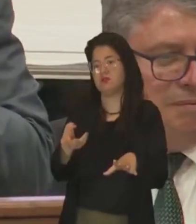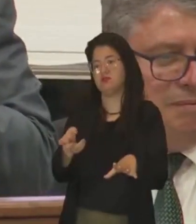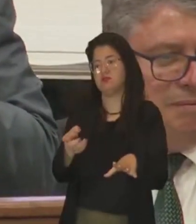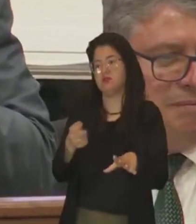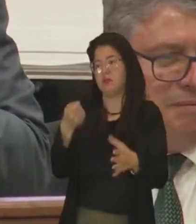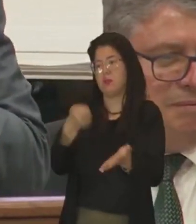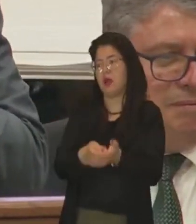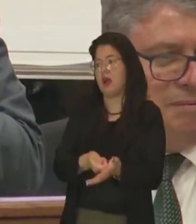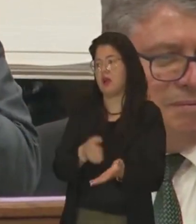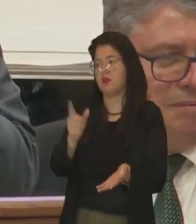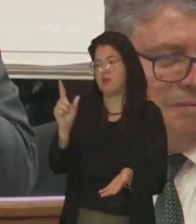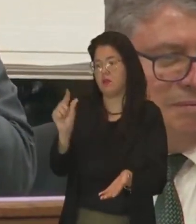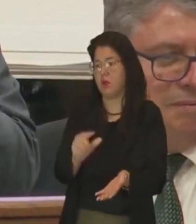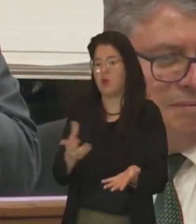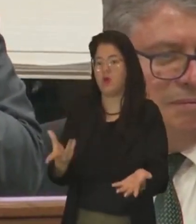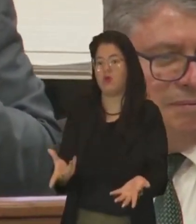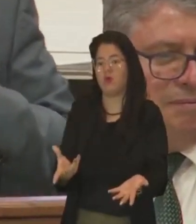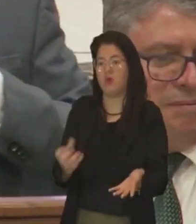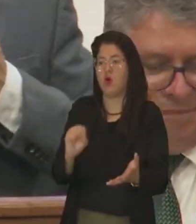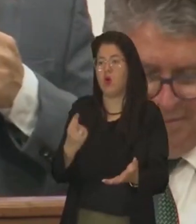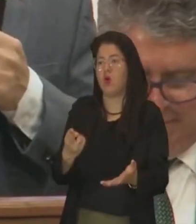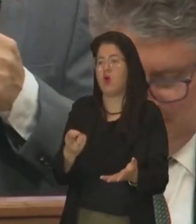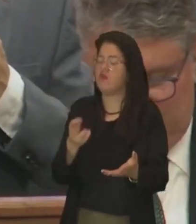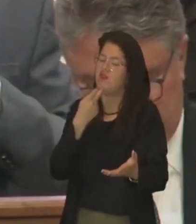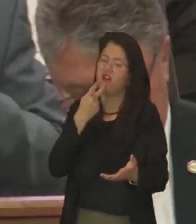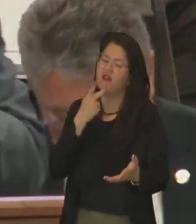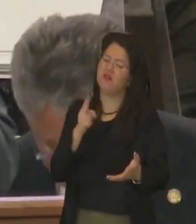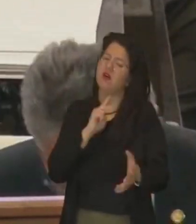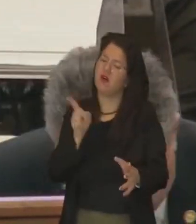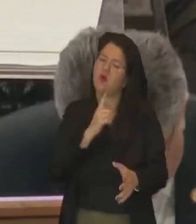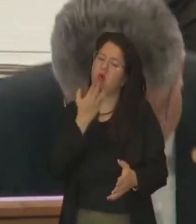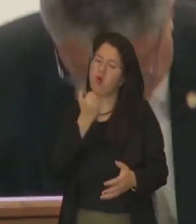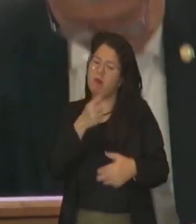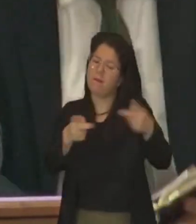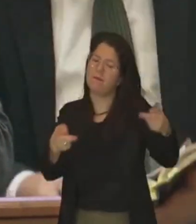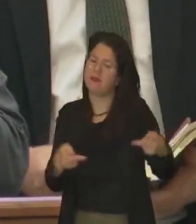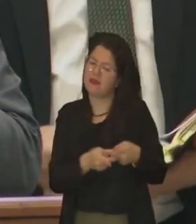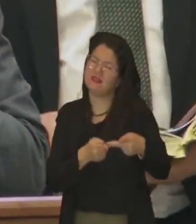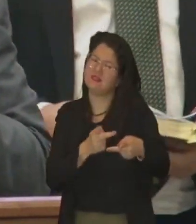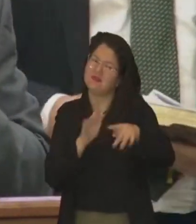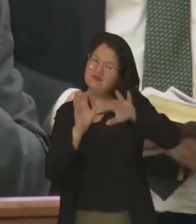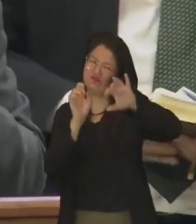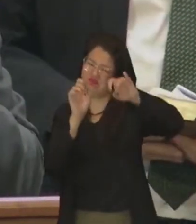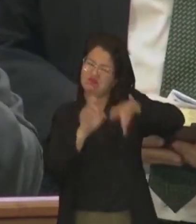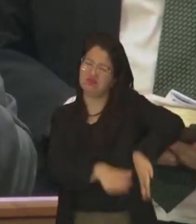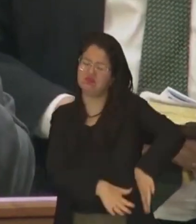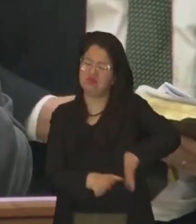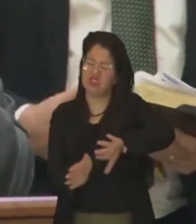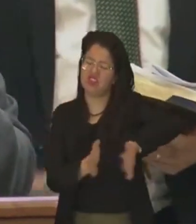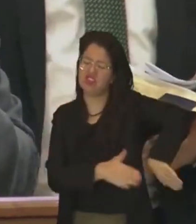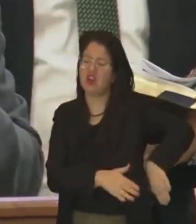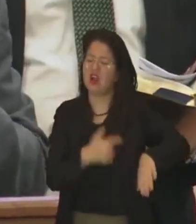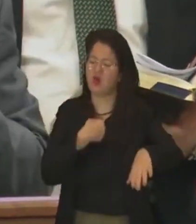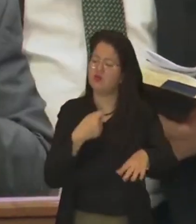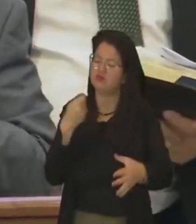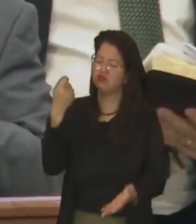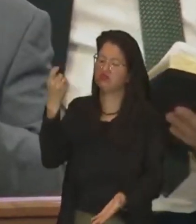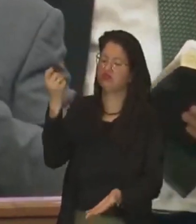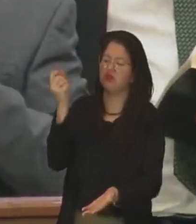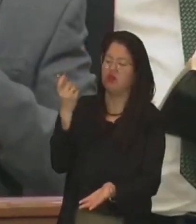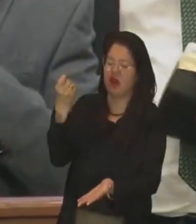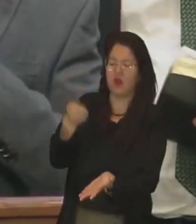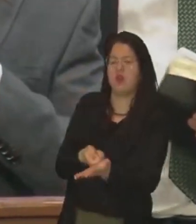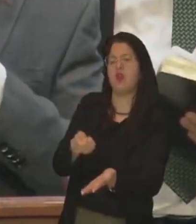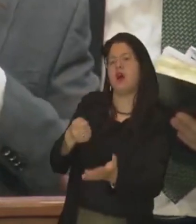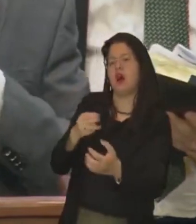Uma falta de equilíbrio, não é? Então vamos nos comprometer que nós vamos anunciar, porque isso é para todo mundo. Agora, se eu não posso